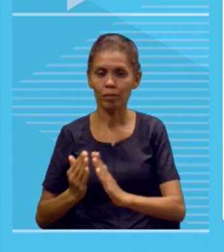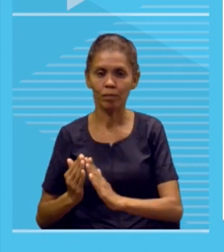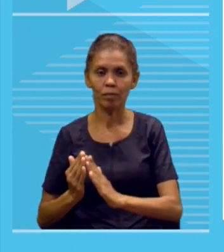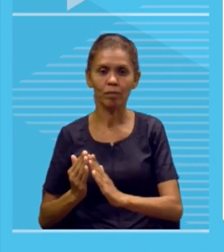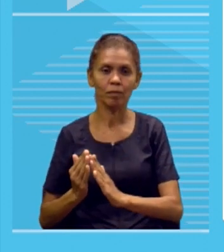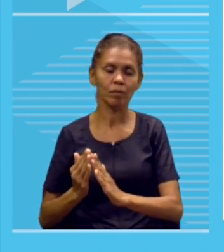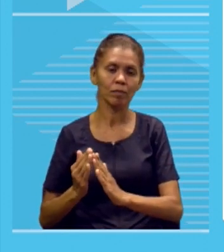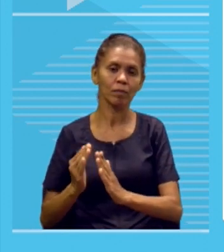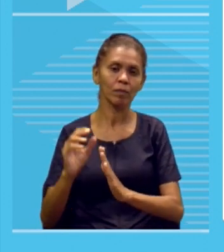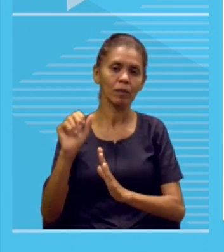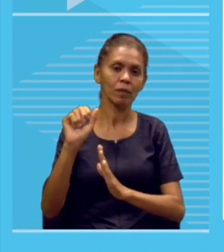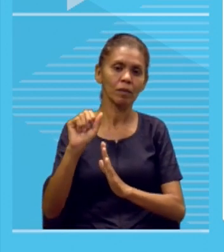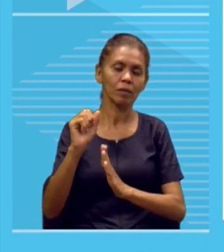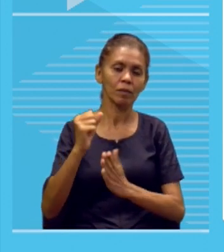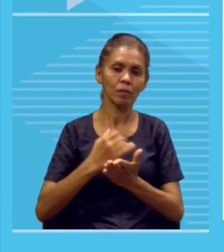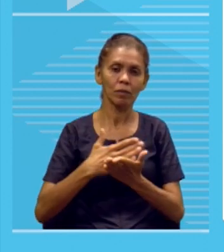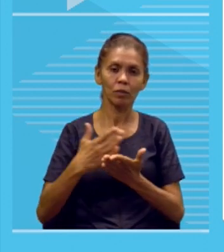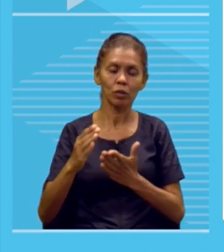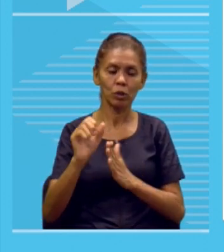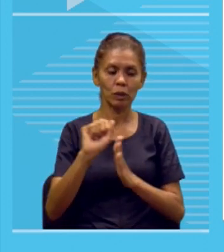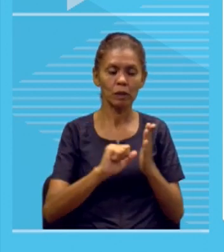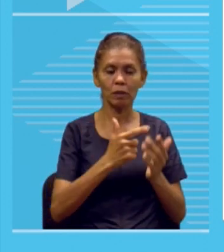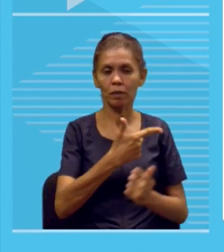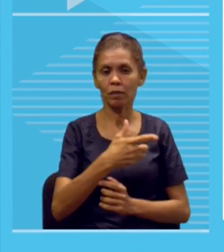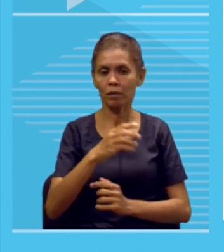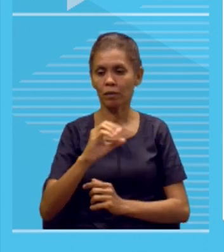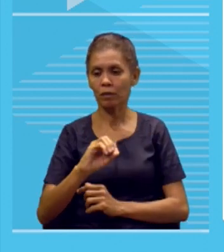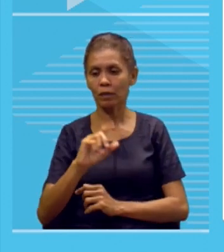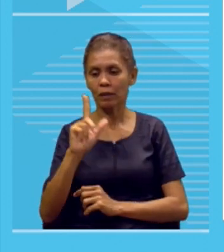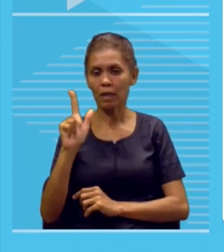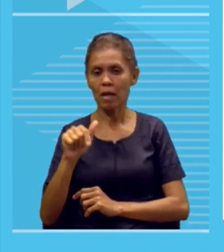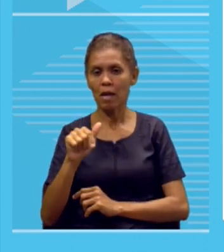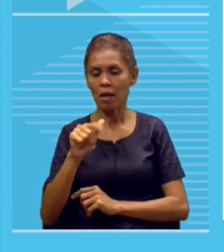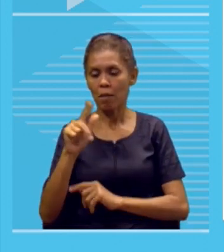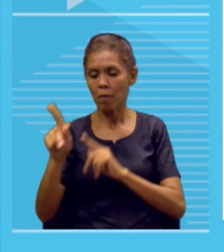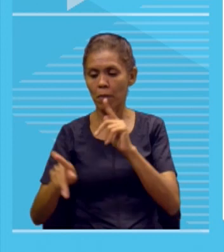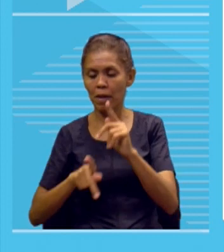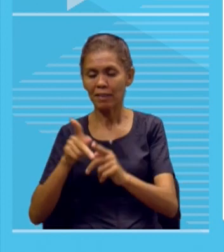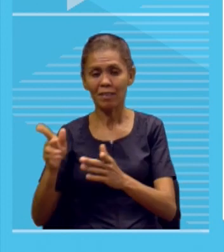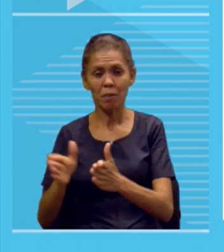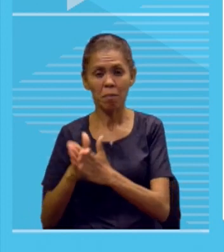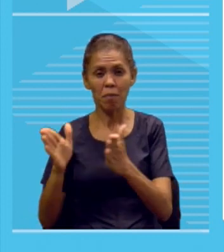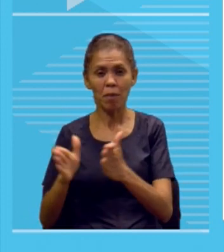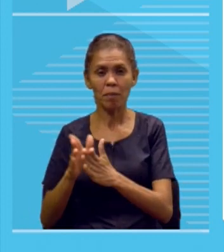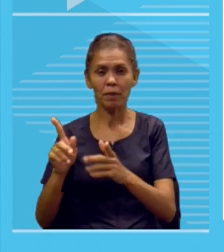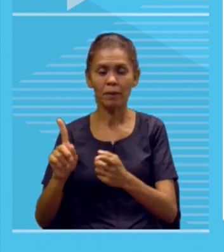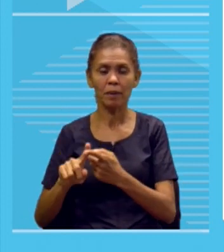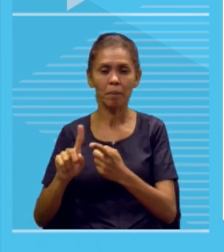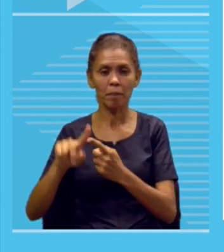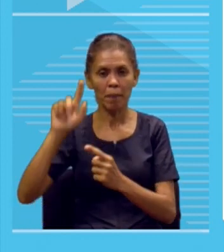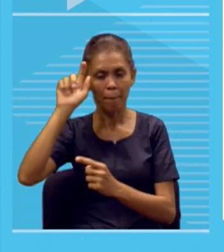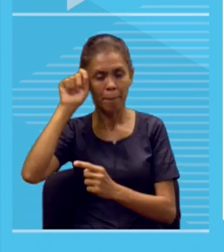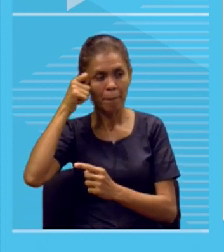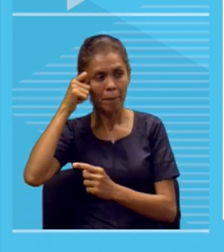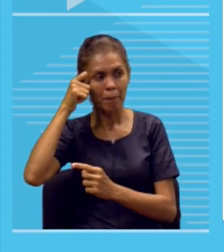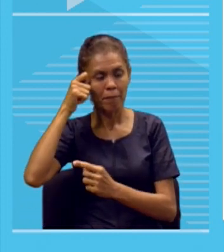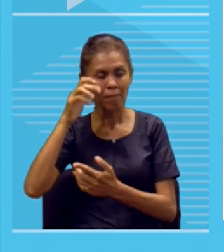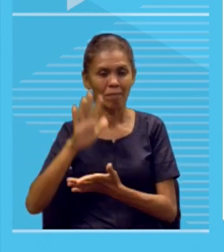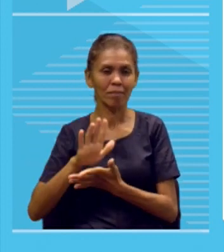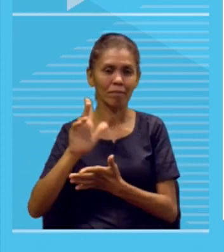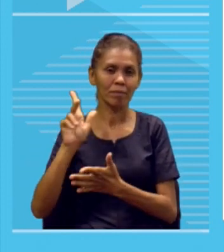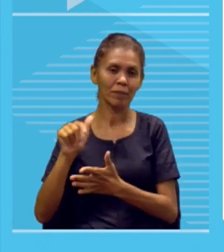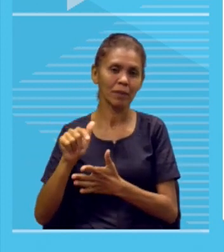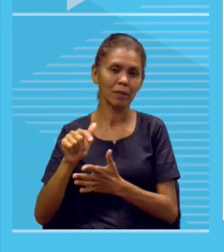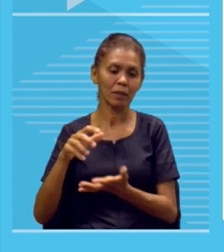favelização no início do século XX, é porque era a galera que era pobre e preta enviada cada vez mais longe, né, do centro, porque o centro